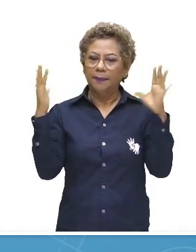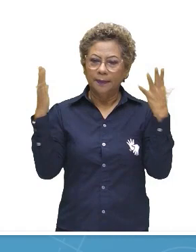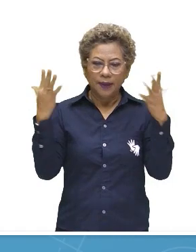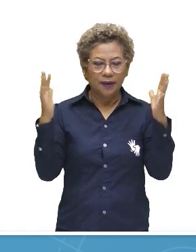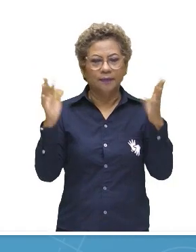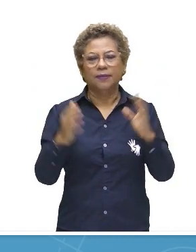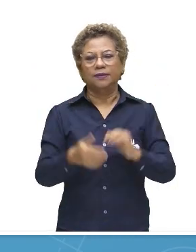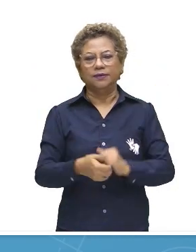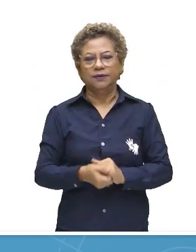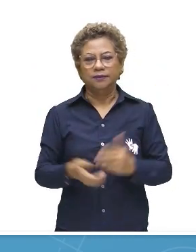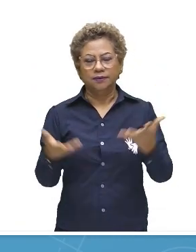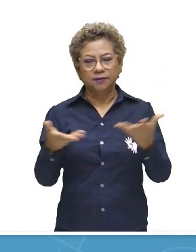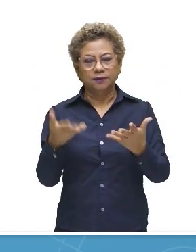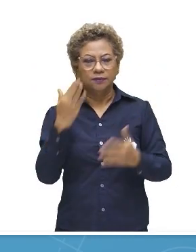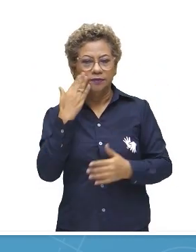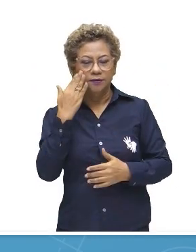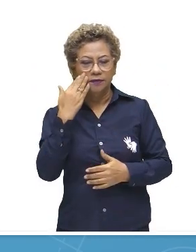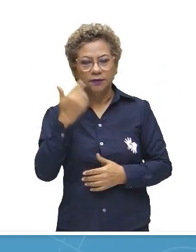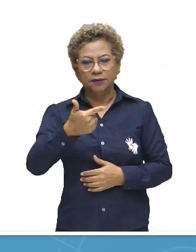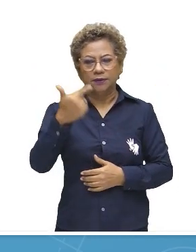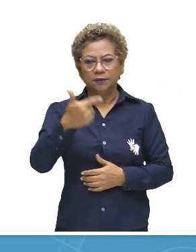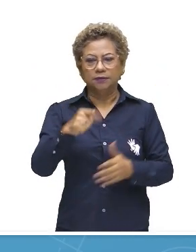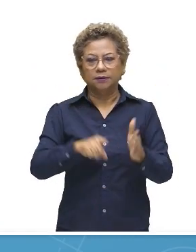Vamos ver agora a questão de número 2.